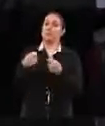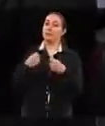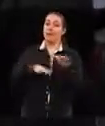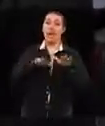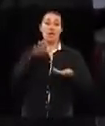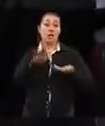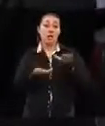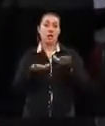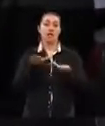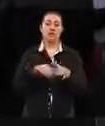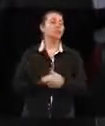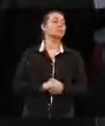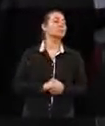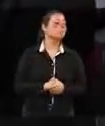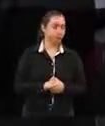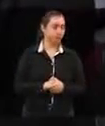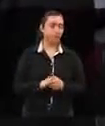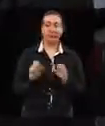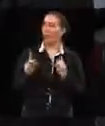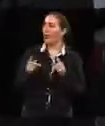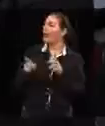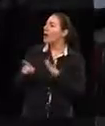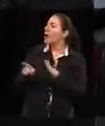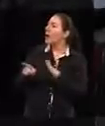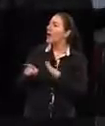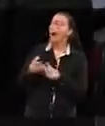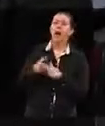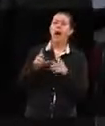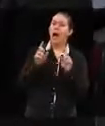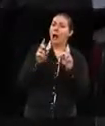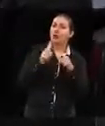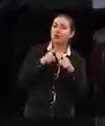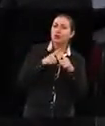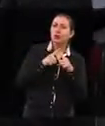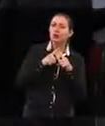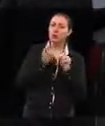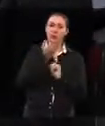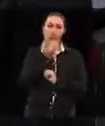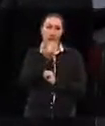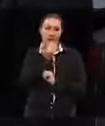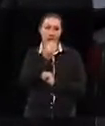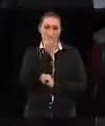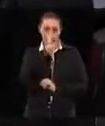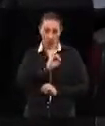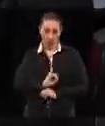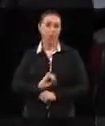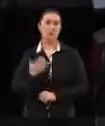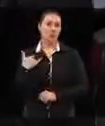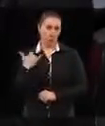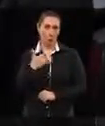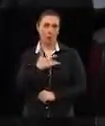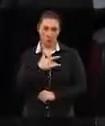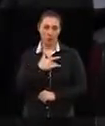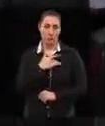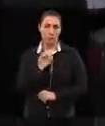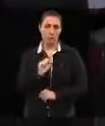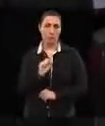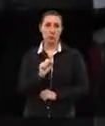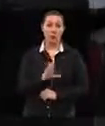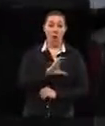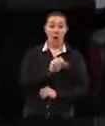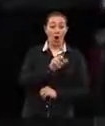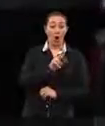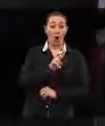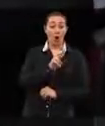Né? Com equilíbrio, correto. Né? Uhum. Tudo certo. Fernanda, quanto aos alimentos, então, a gente está falando de emagrecimento saudável, é claro.